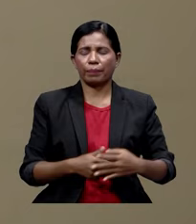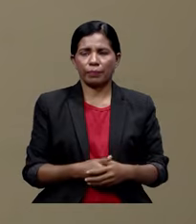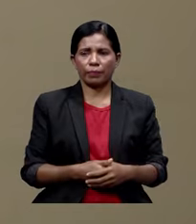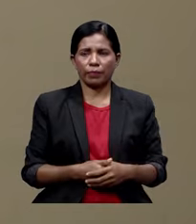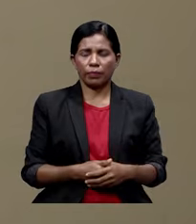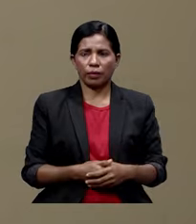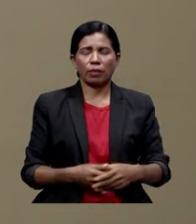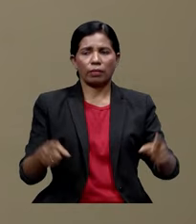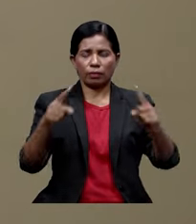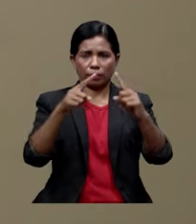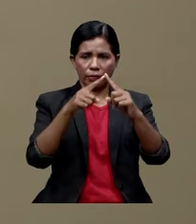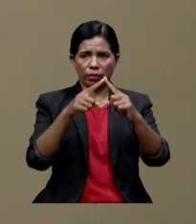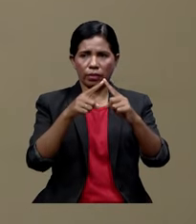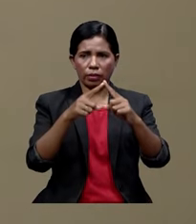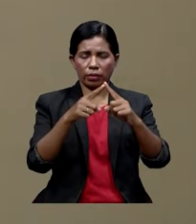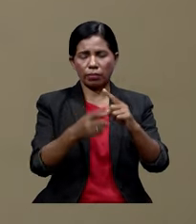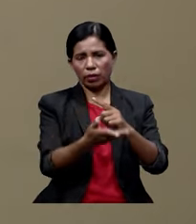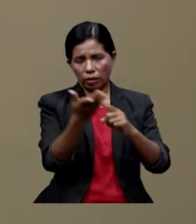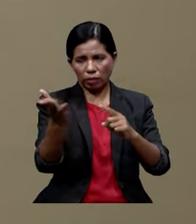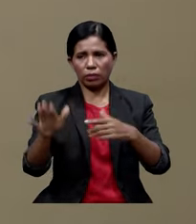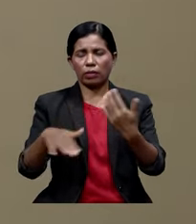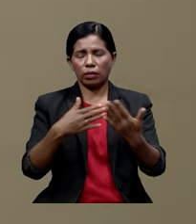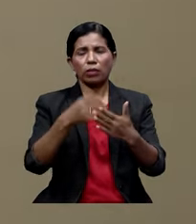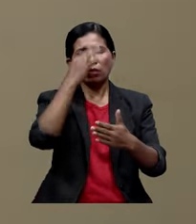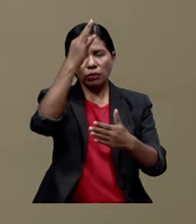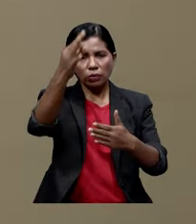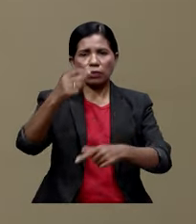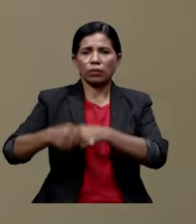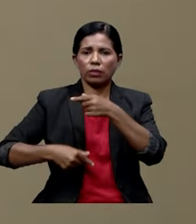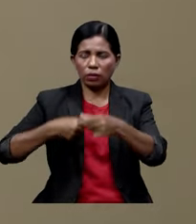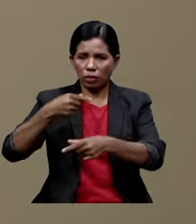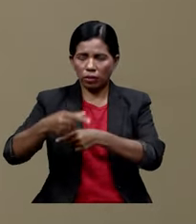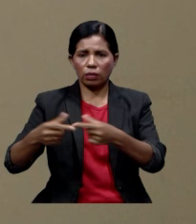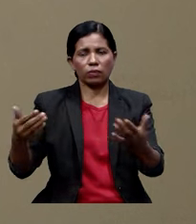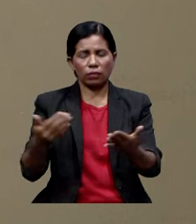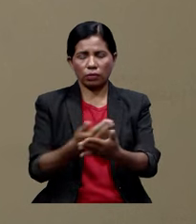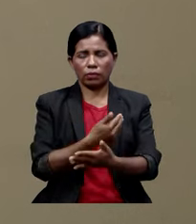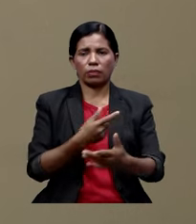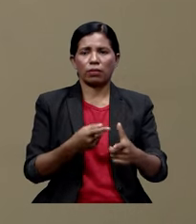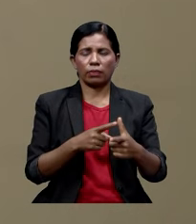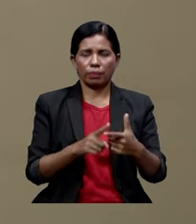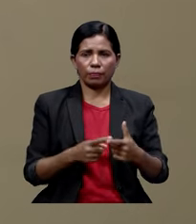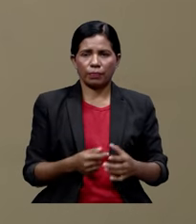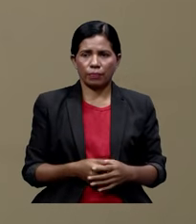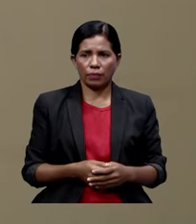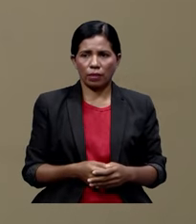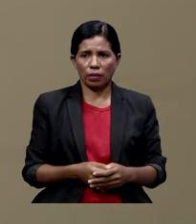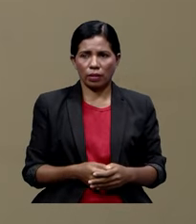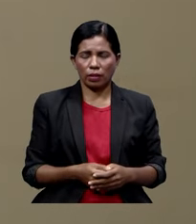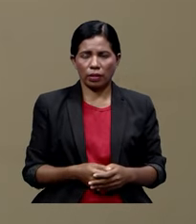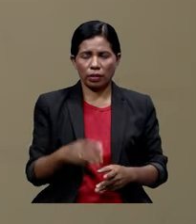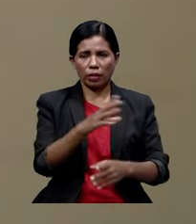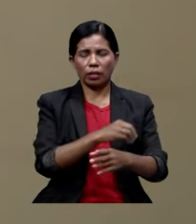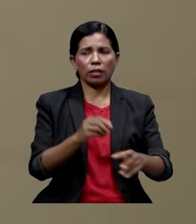para vós, a futura geração de Timor-Leste, possam estar